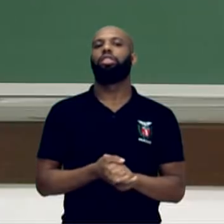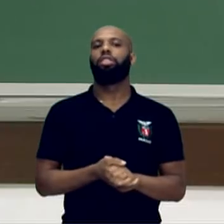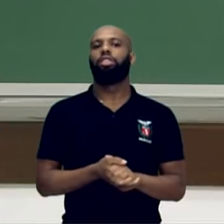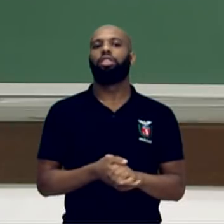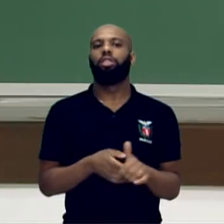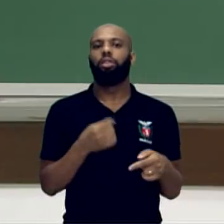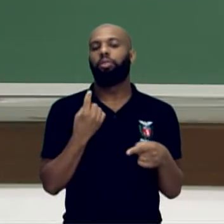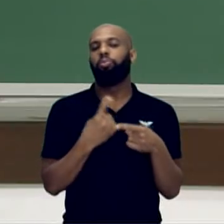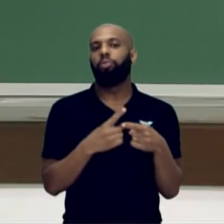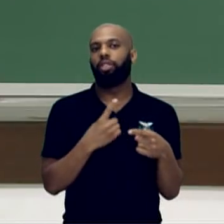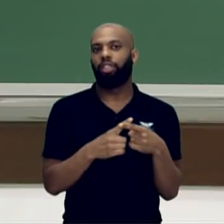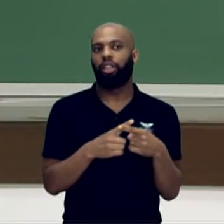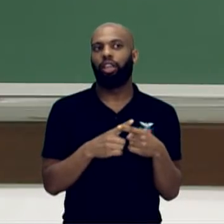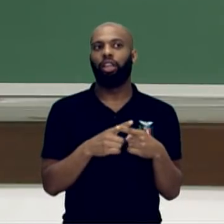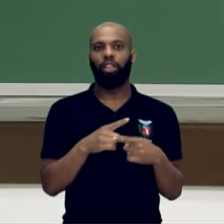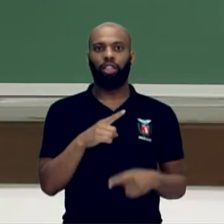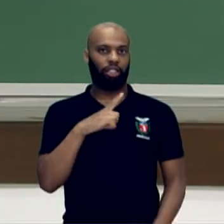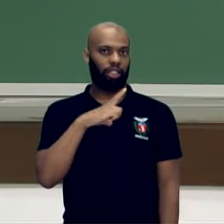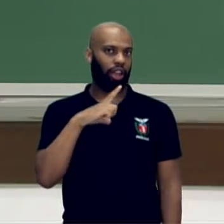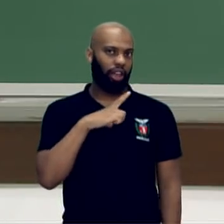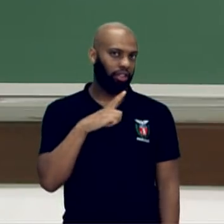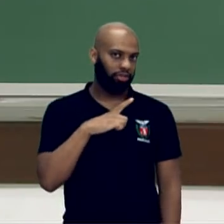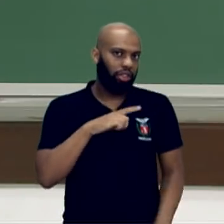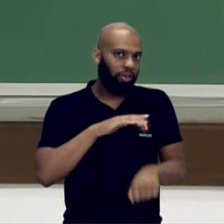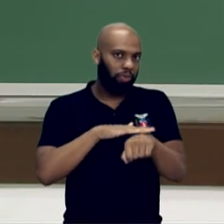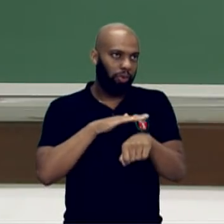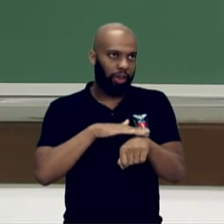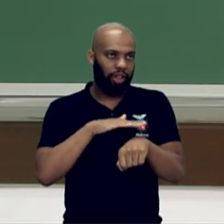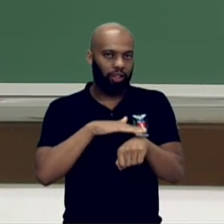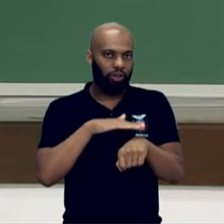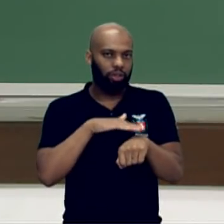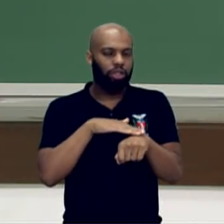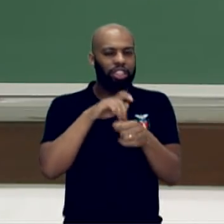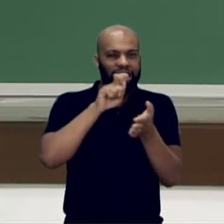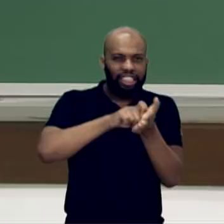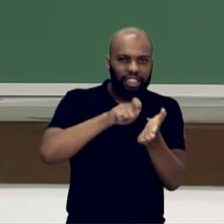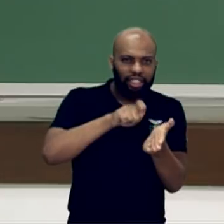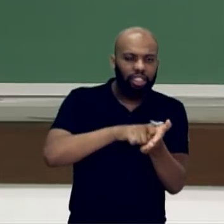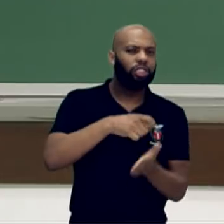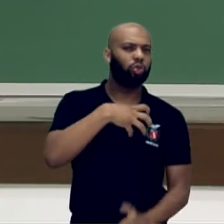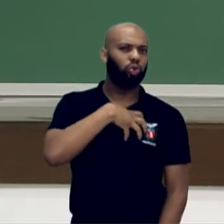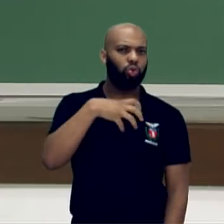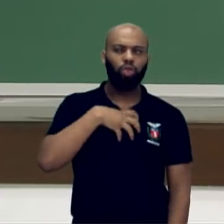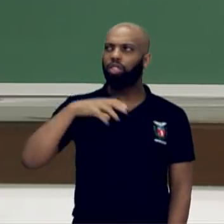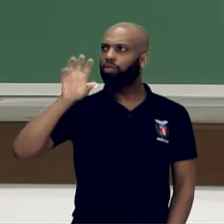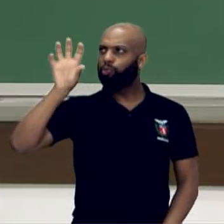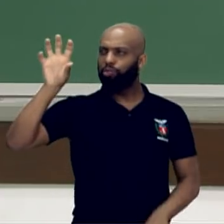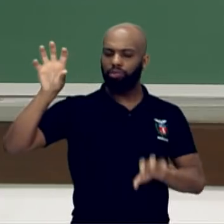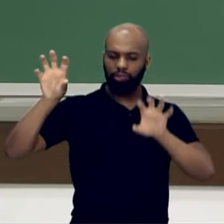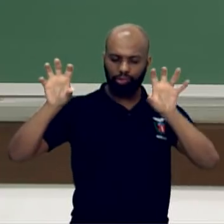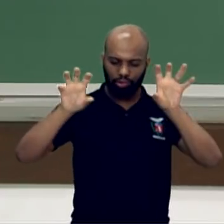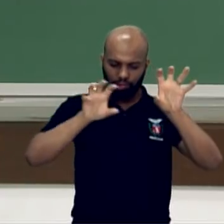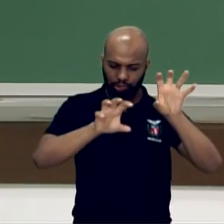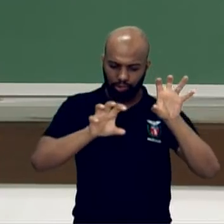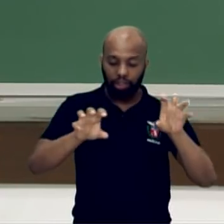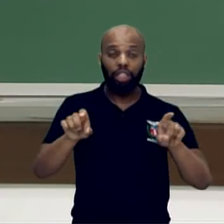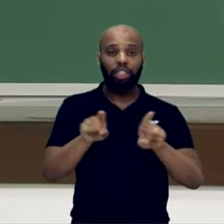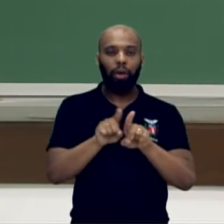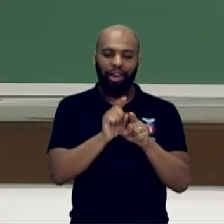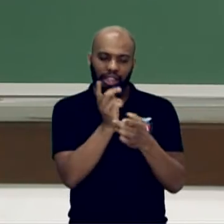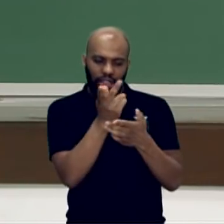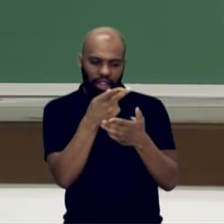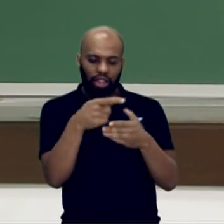atenção, tanto na parte escrita como no desenho, na posição